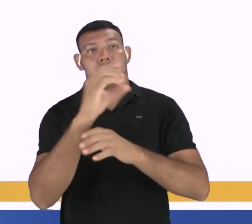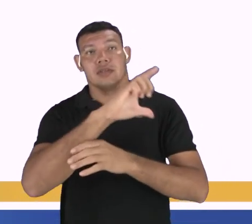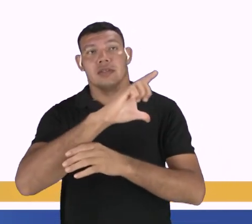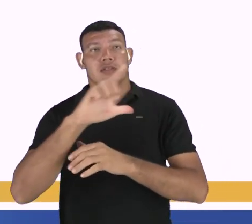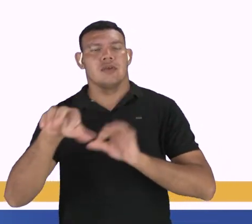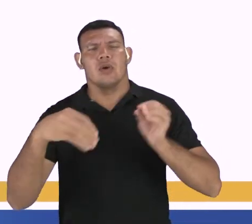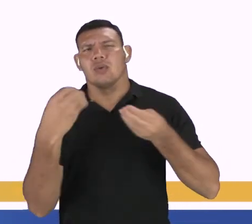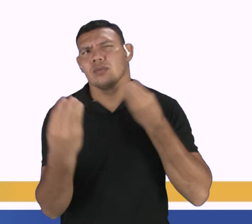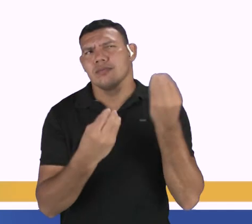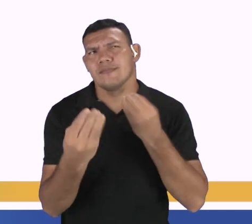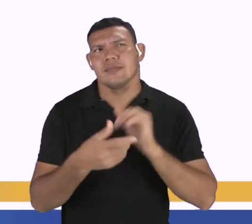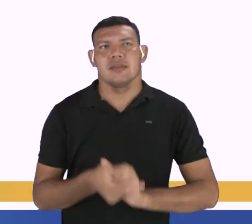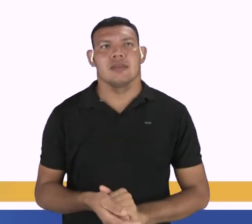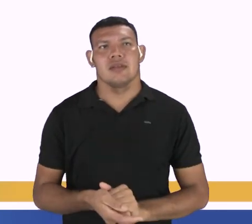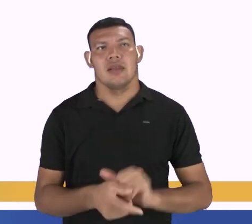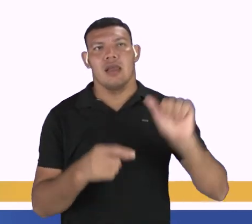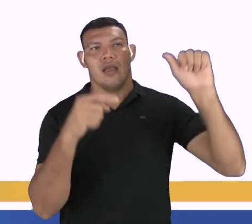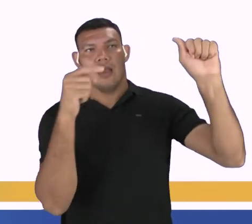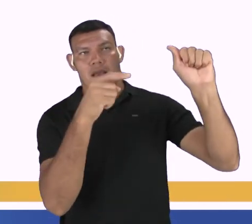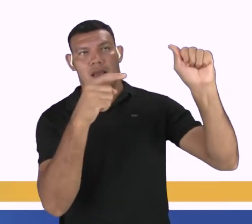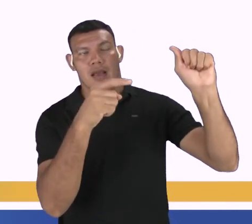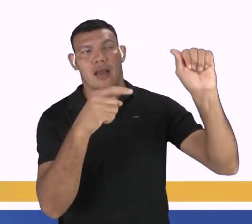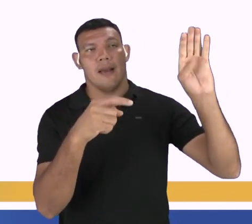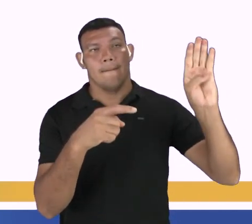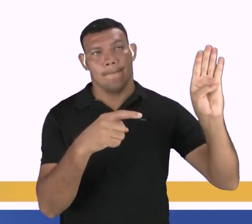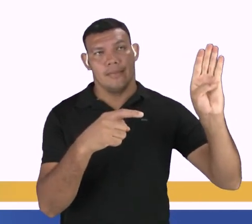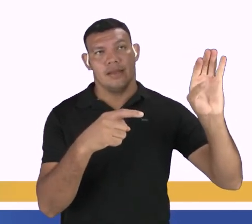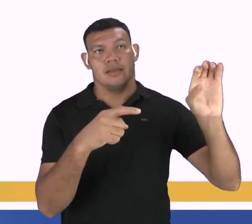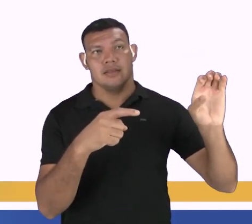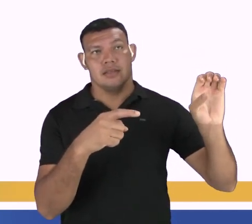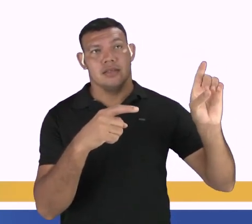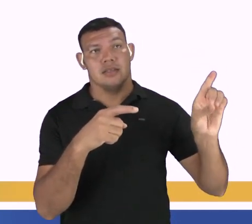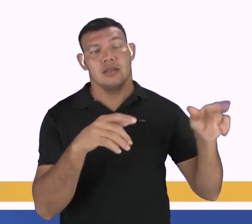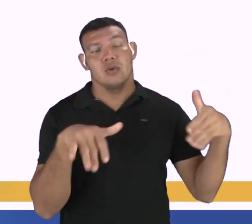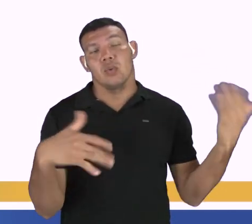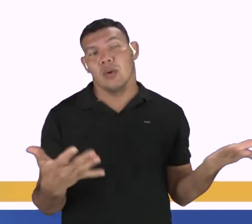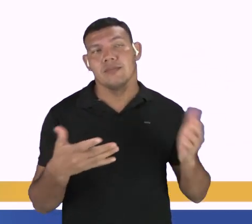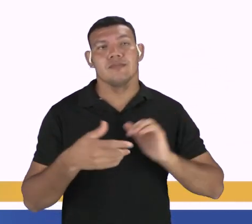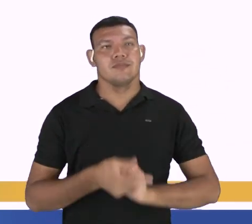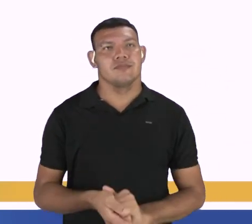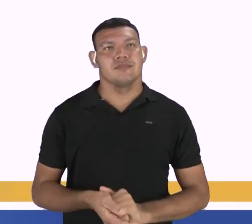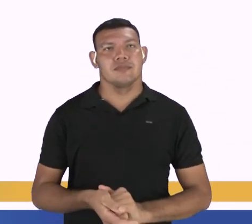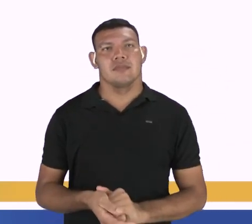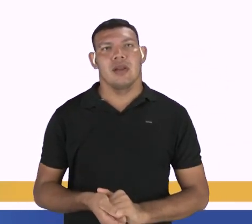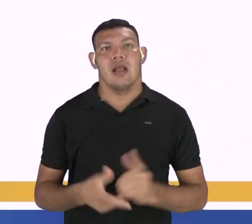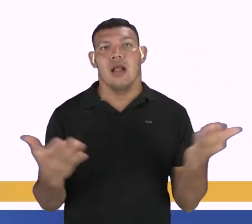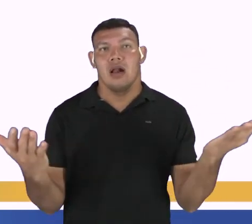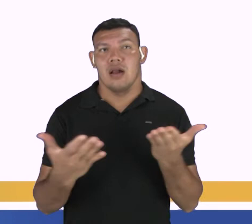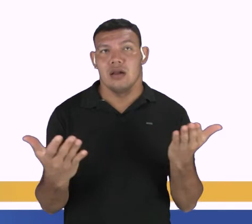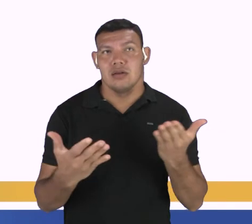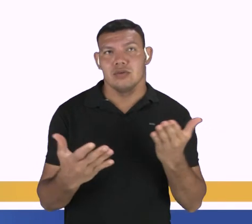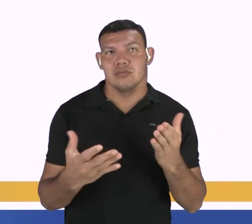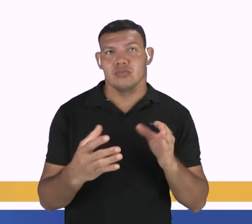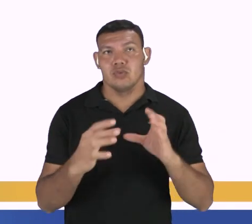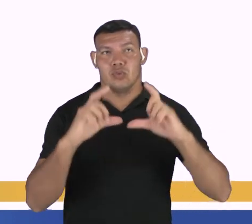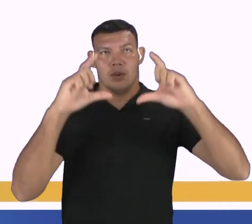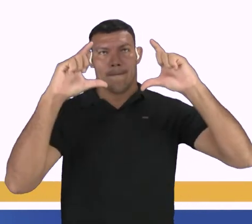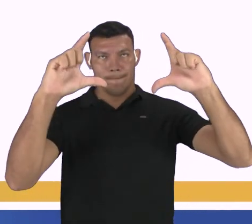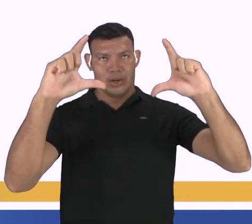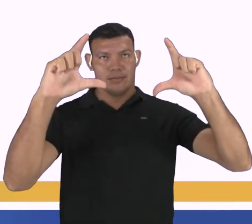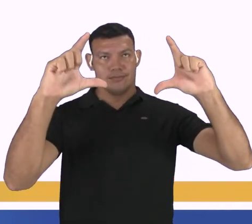classificado como. Aí nós temos as opções, agudo, reto, raso ou obtuso. Gente, bora observar aqui a disposição do